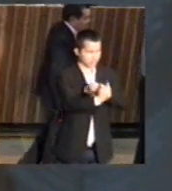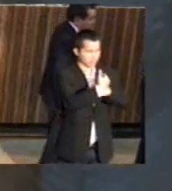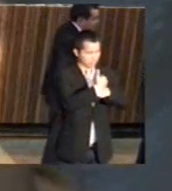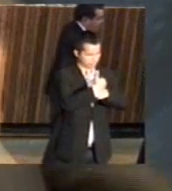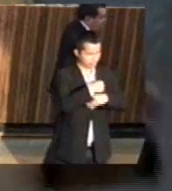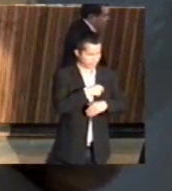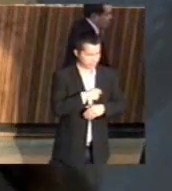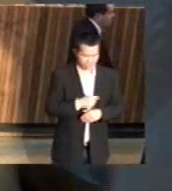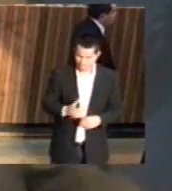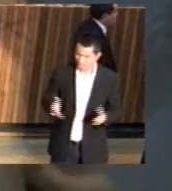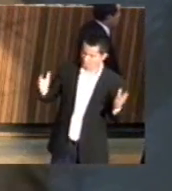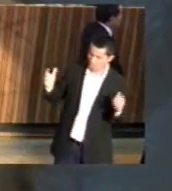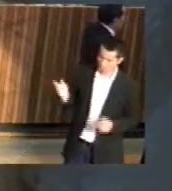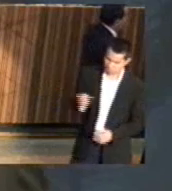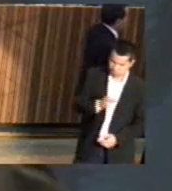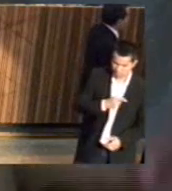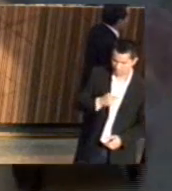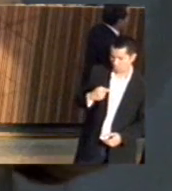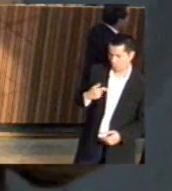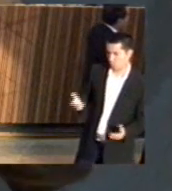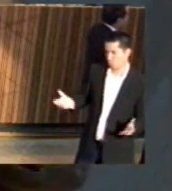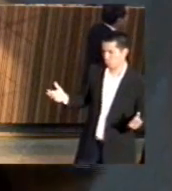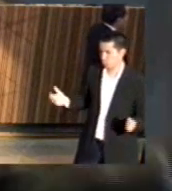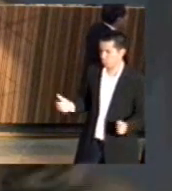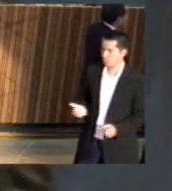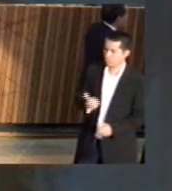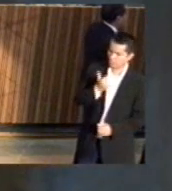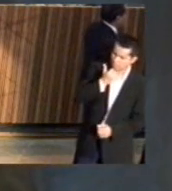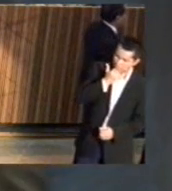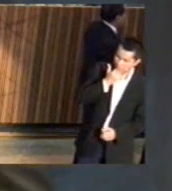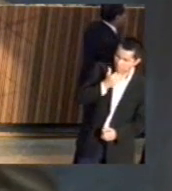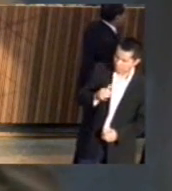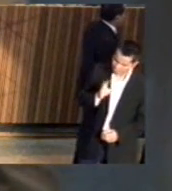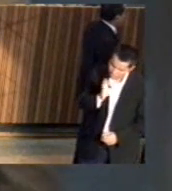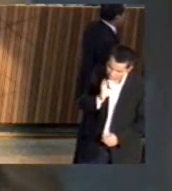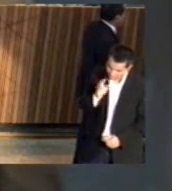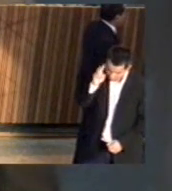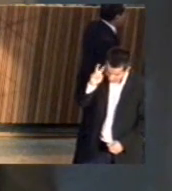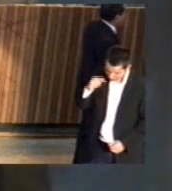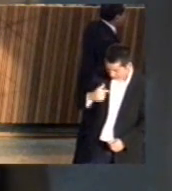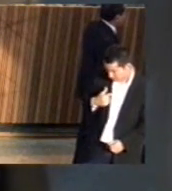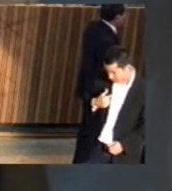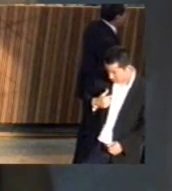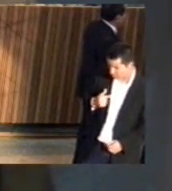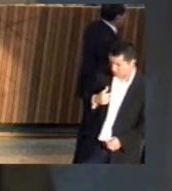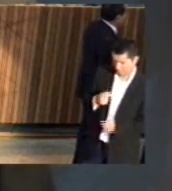examinar-se a si mesmo. Esse pão e esse vinho são símbolos da